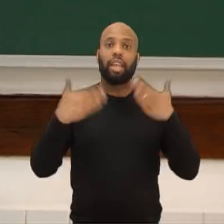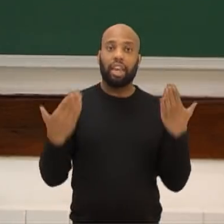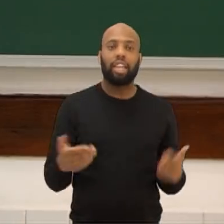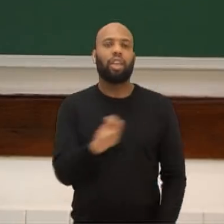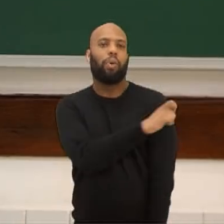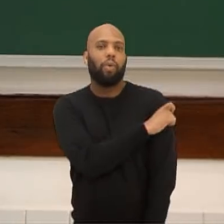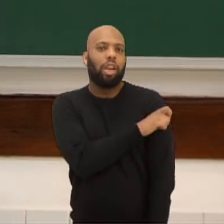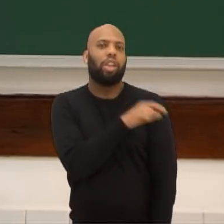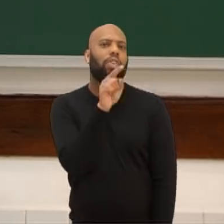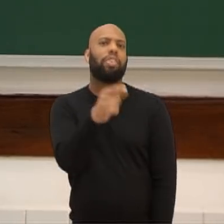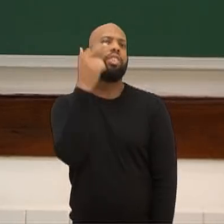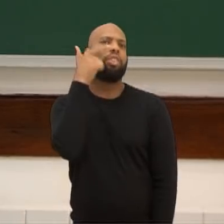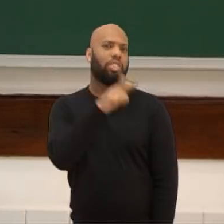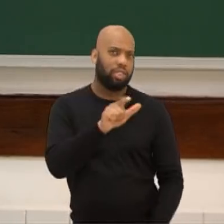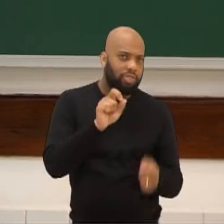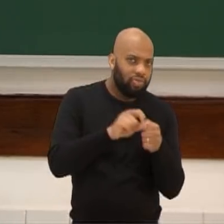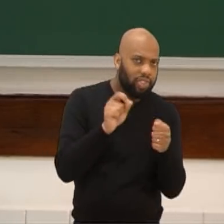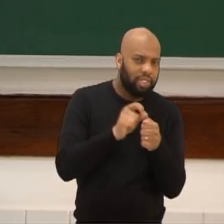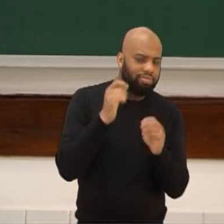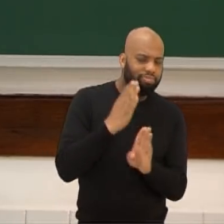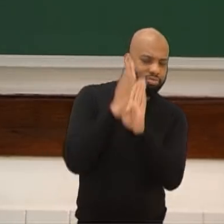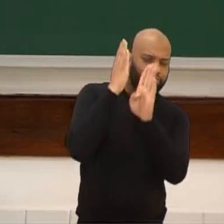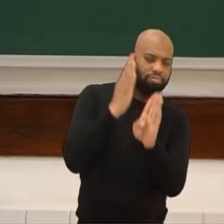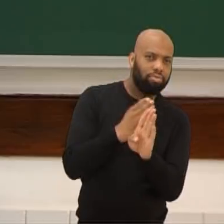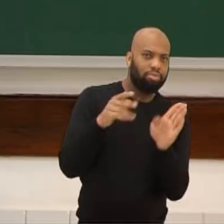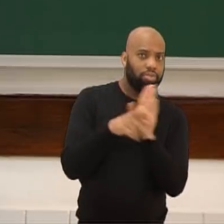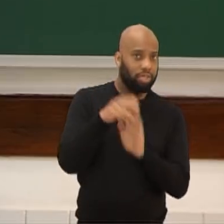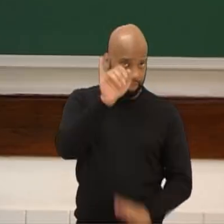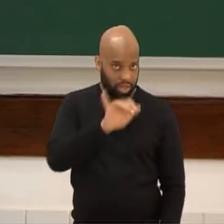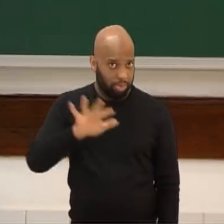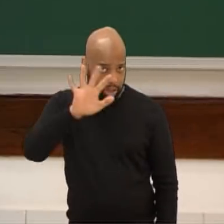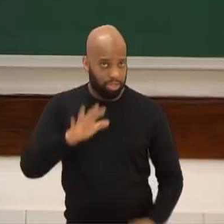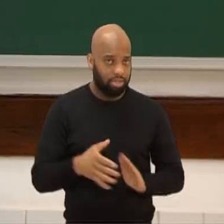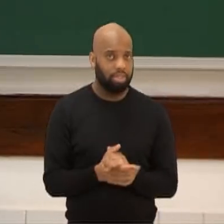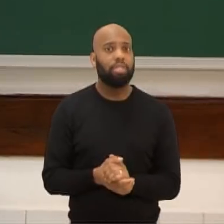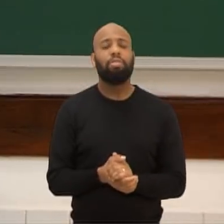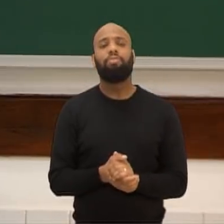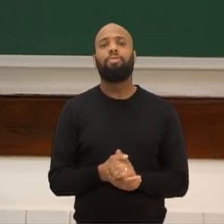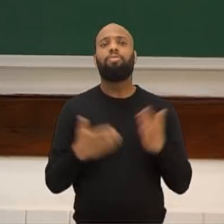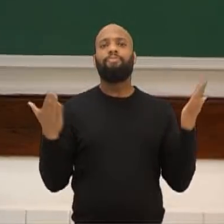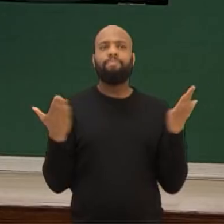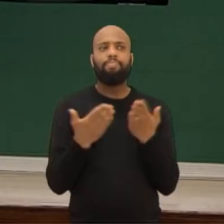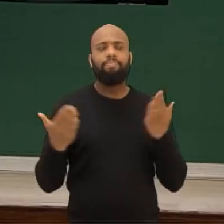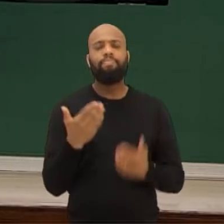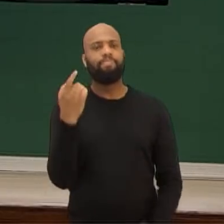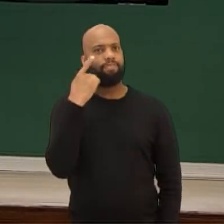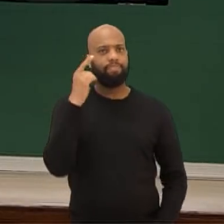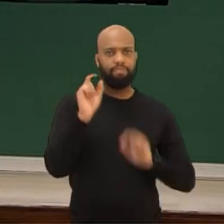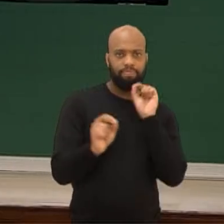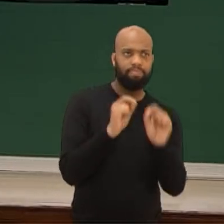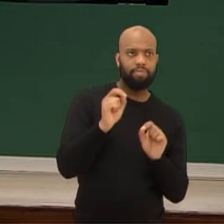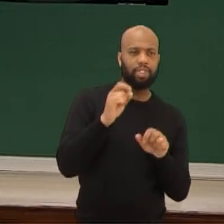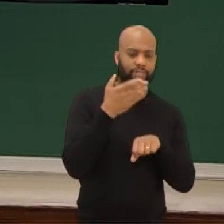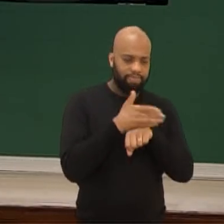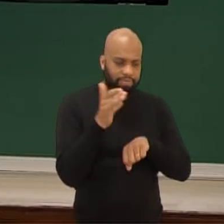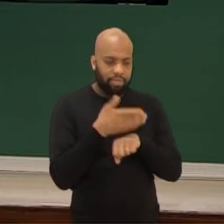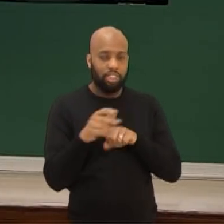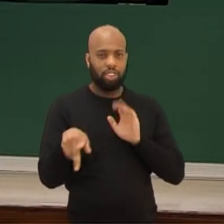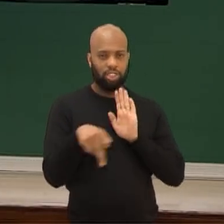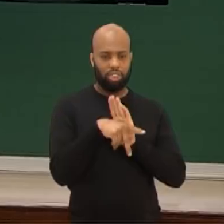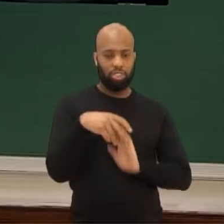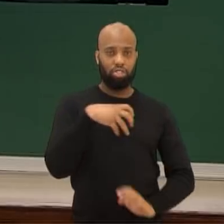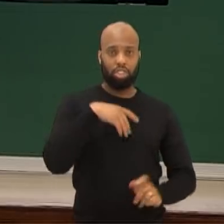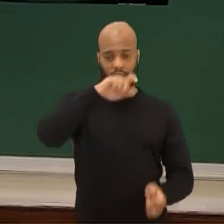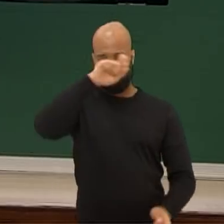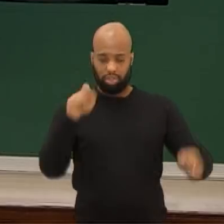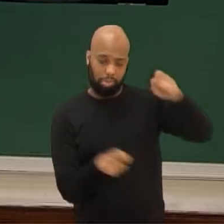Então, alunos, conseguiram fazer ali a identificação da figura? Veja só, agora vamos praticar a simetria de